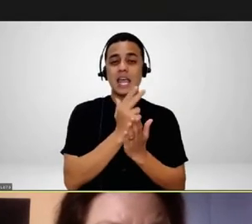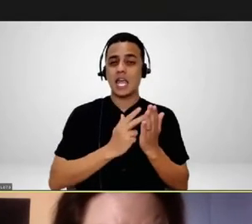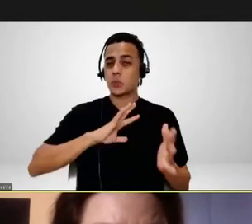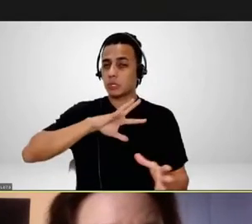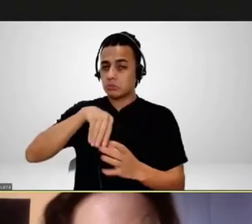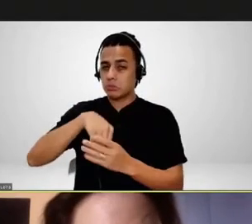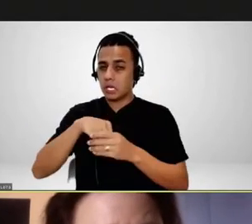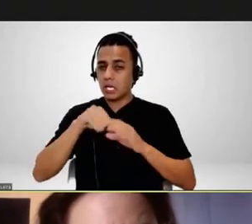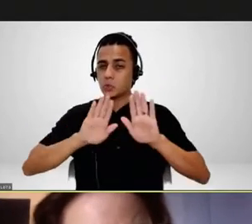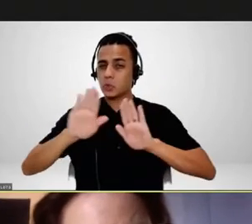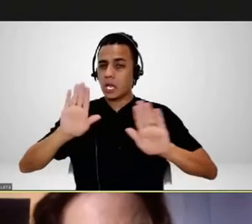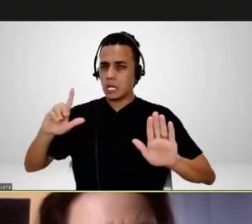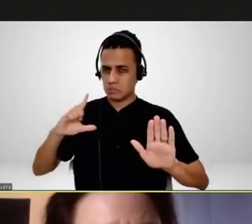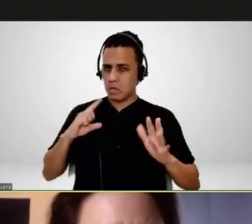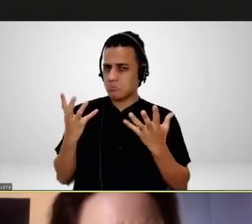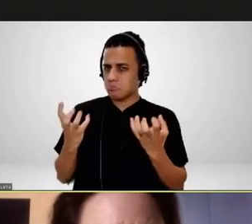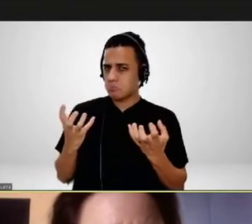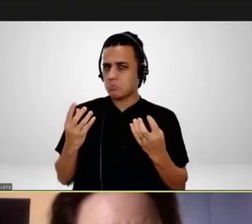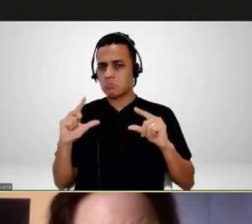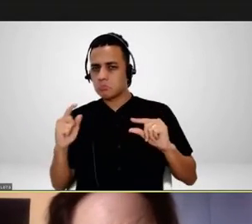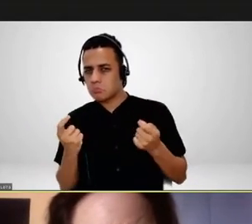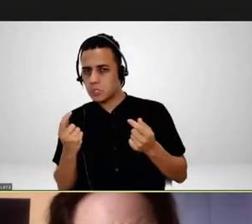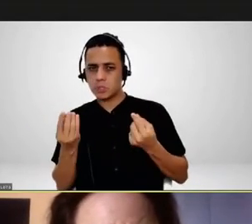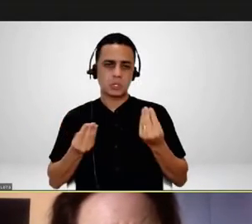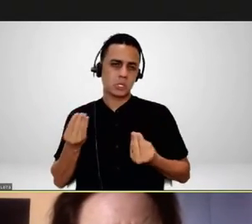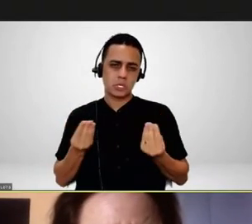dessa galeria, né, que pertence à UFES.